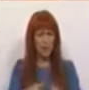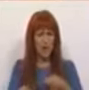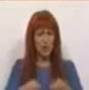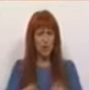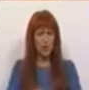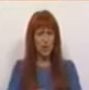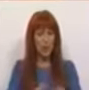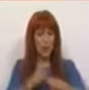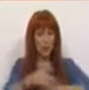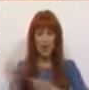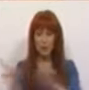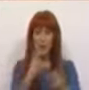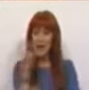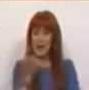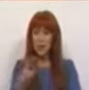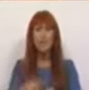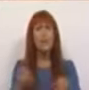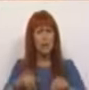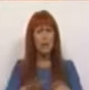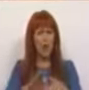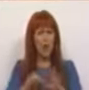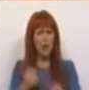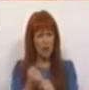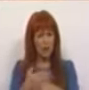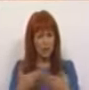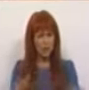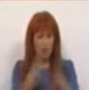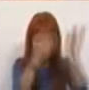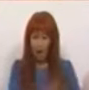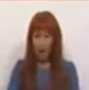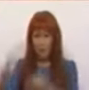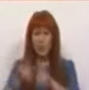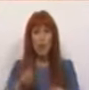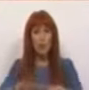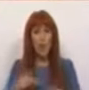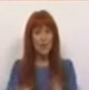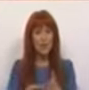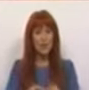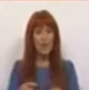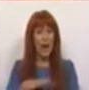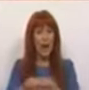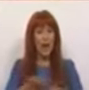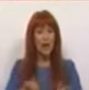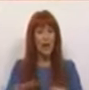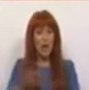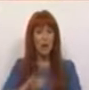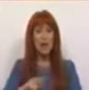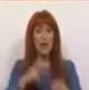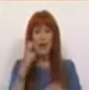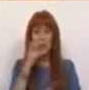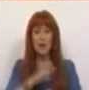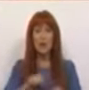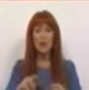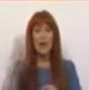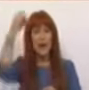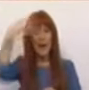gestão do acesso e transporte de energia e mesmo a ordem de ativação da produção em função das necessidades das redes nacionais de energia elétrica e